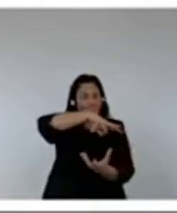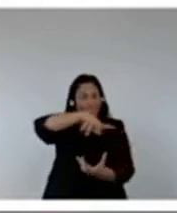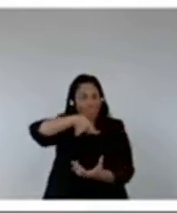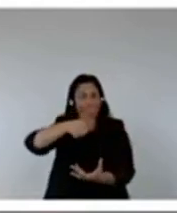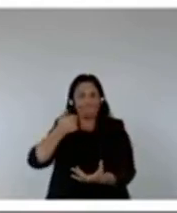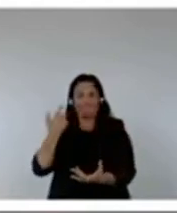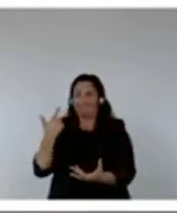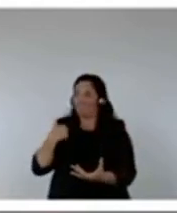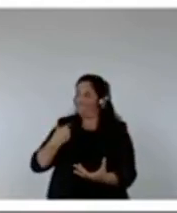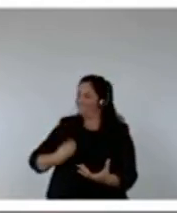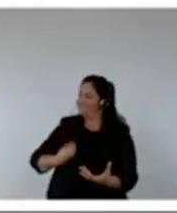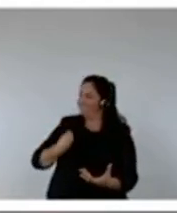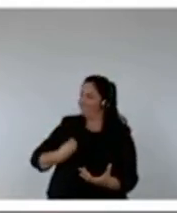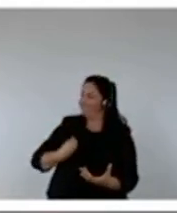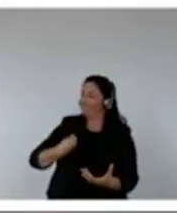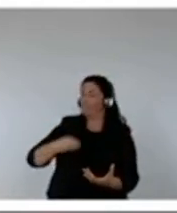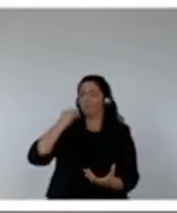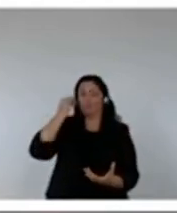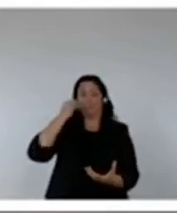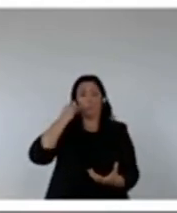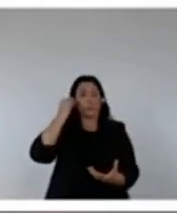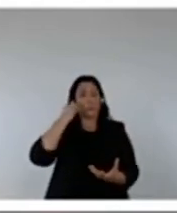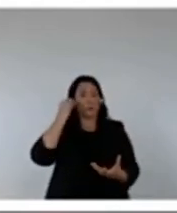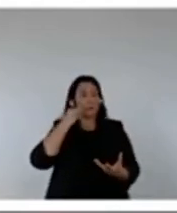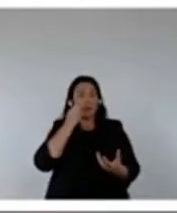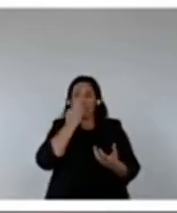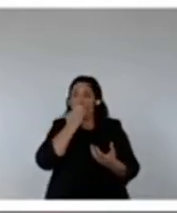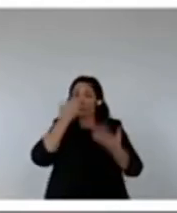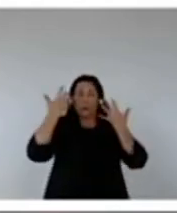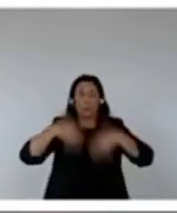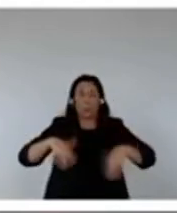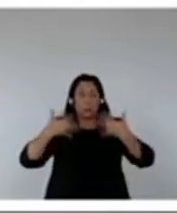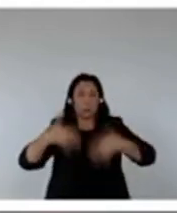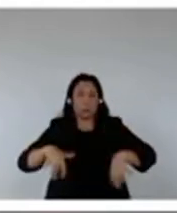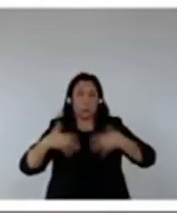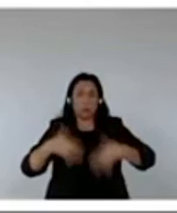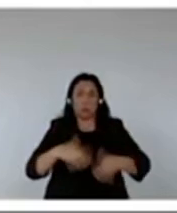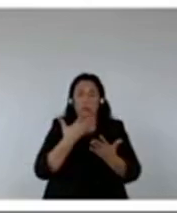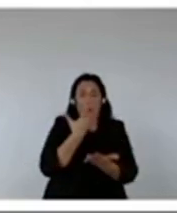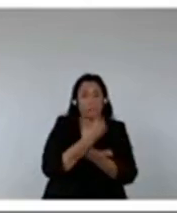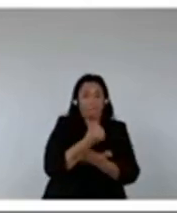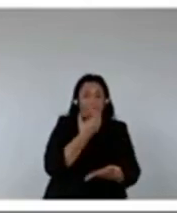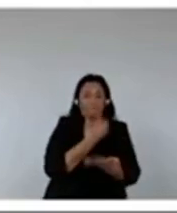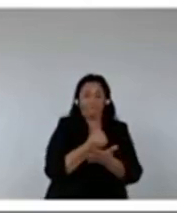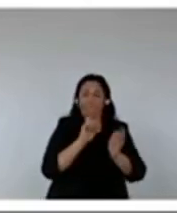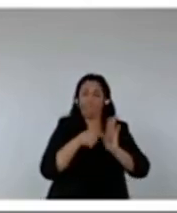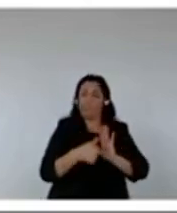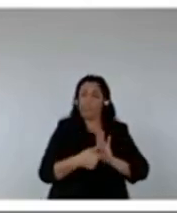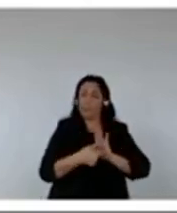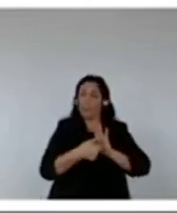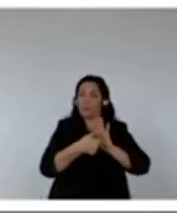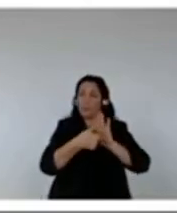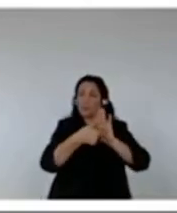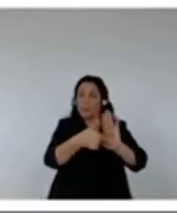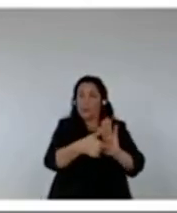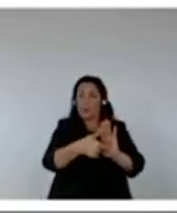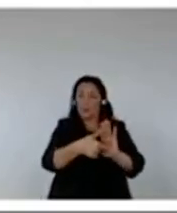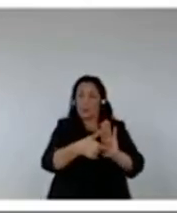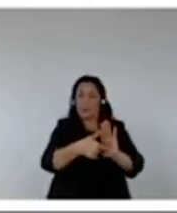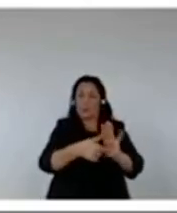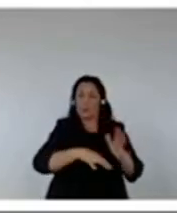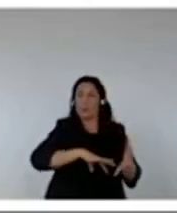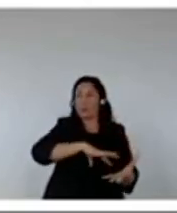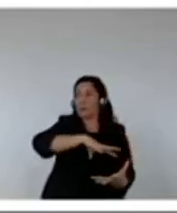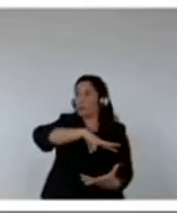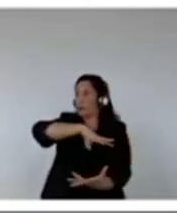gente foi se apavorando com esses dados, né? E aí atingiu o mundo todo de uma